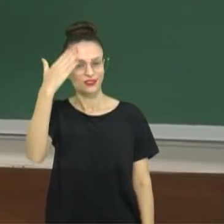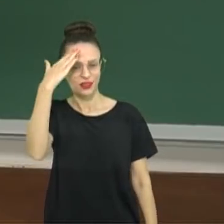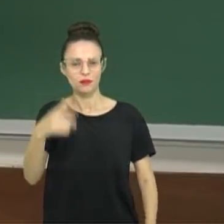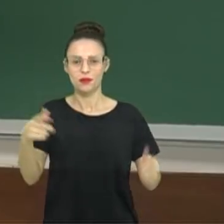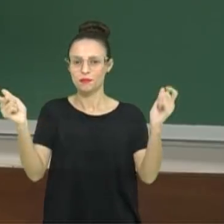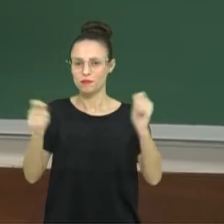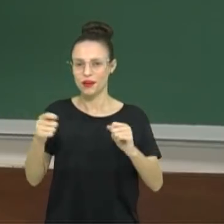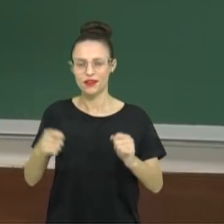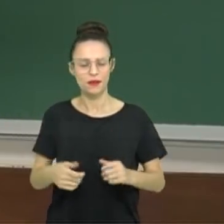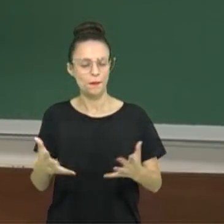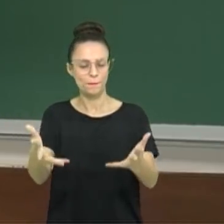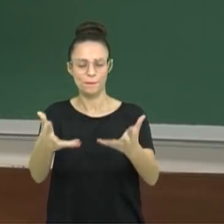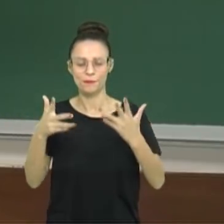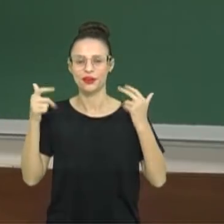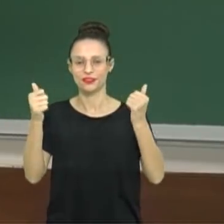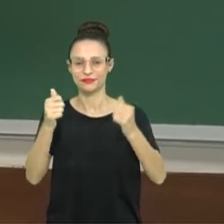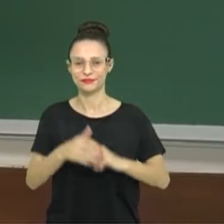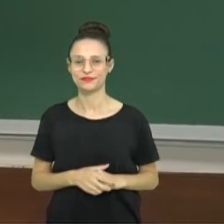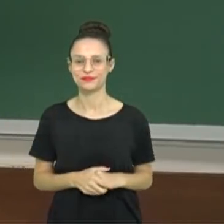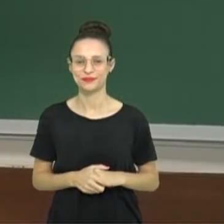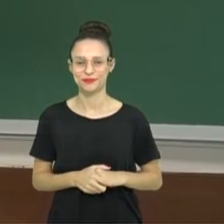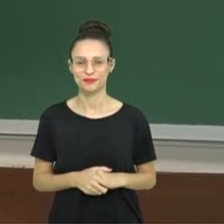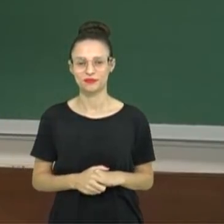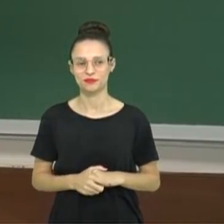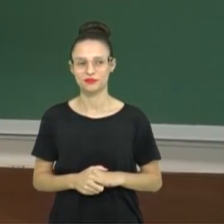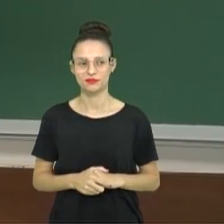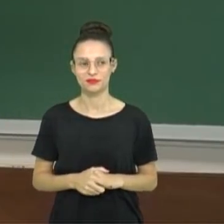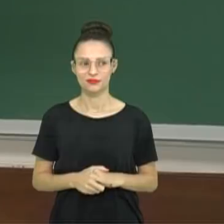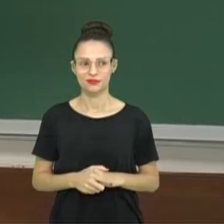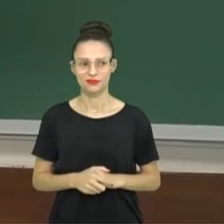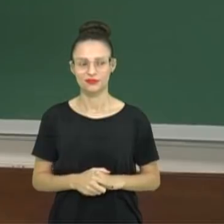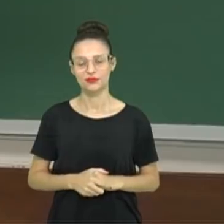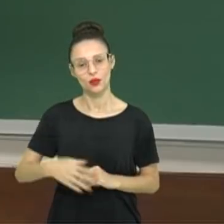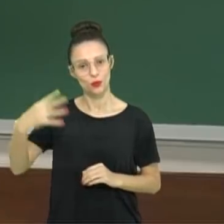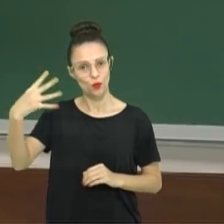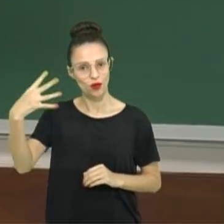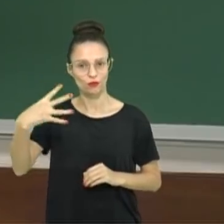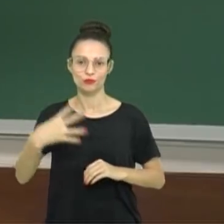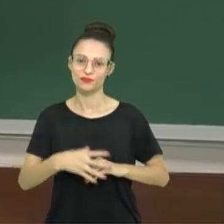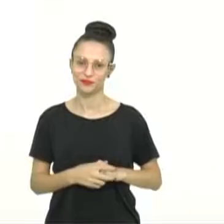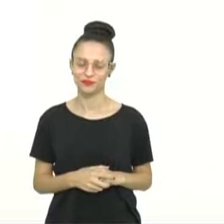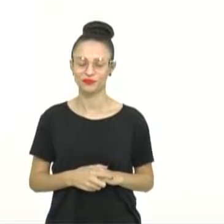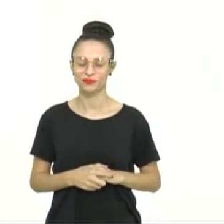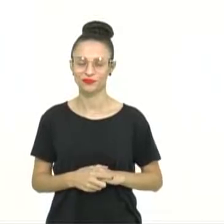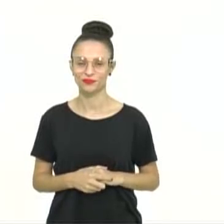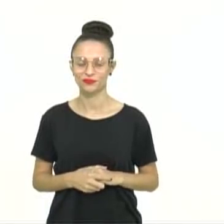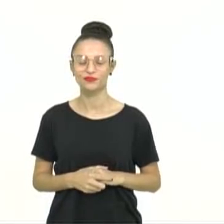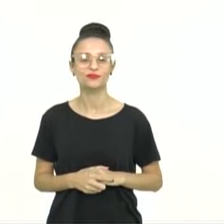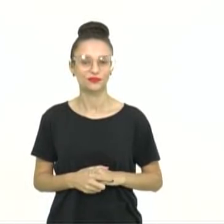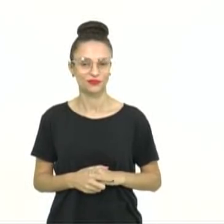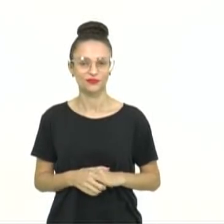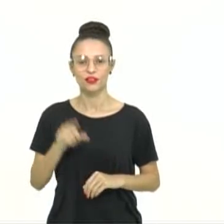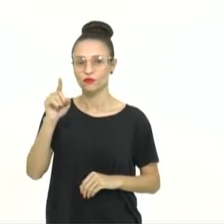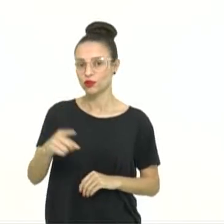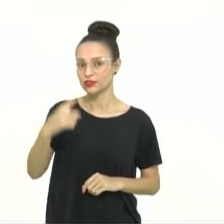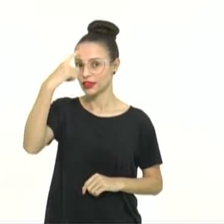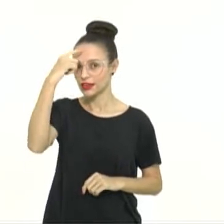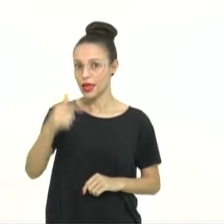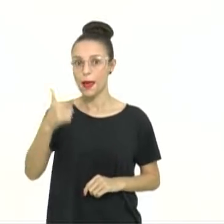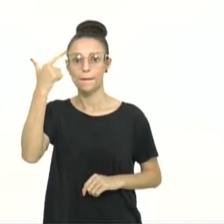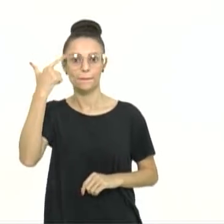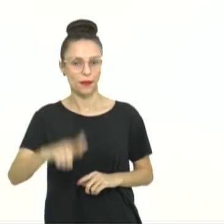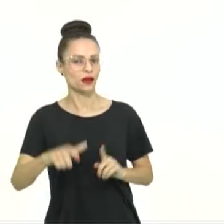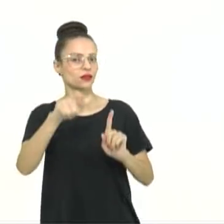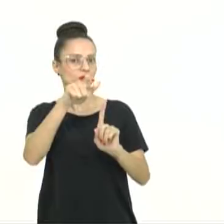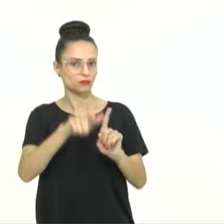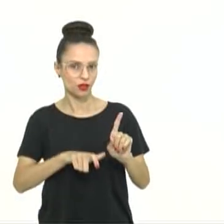fazer uma coisa incrível, tá bom? Quarto passo, criar mais um